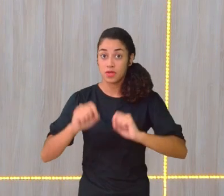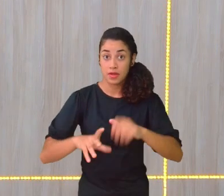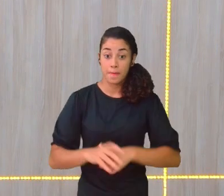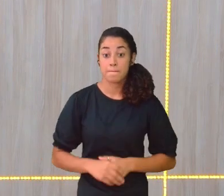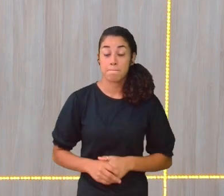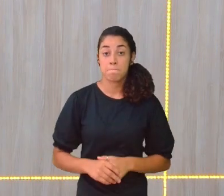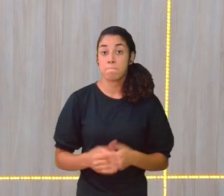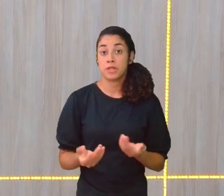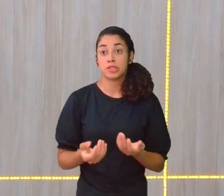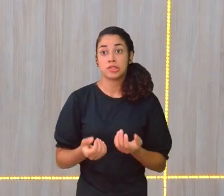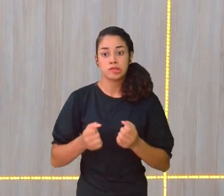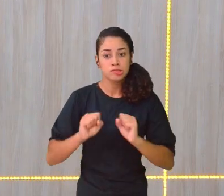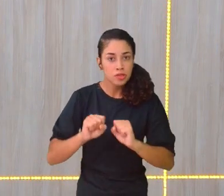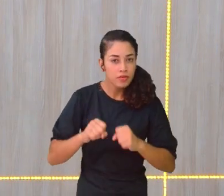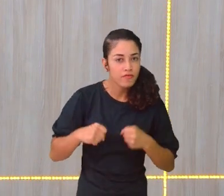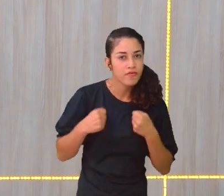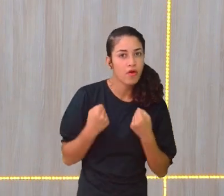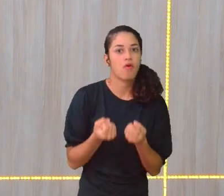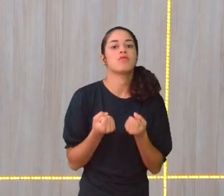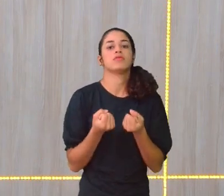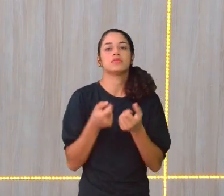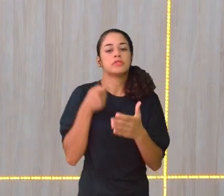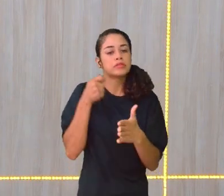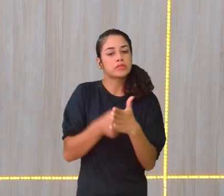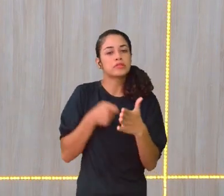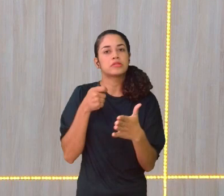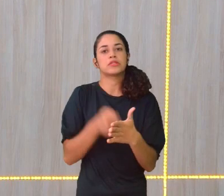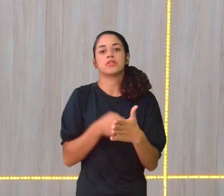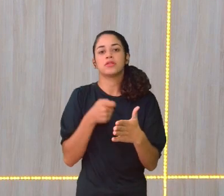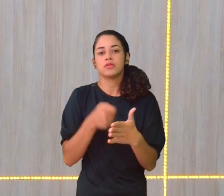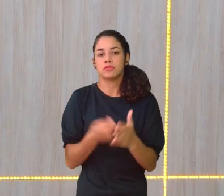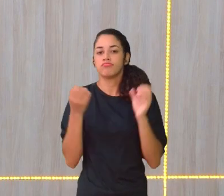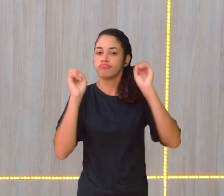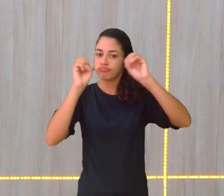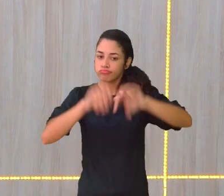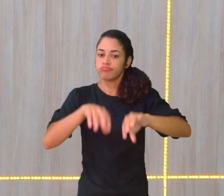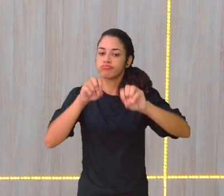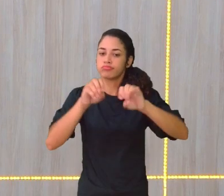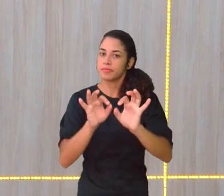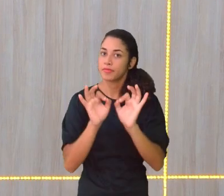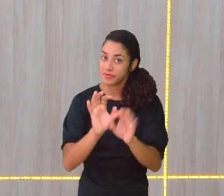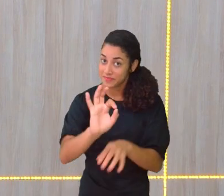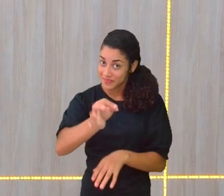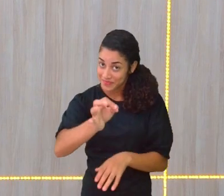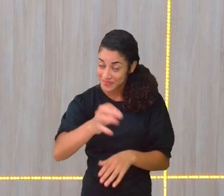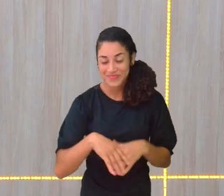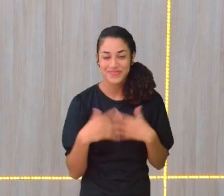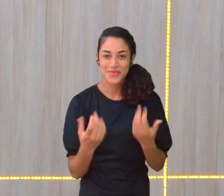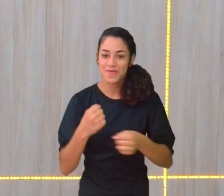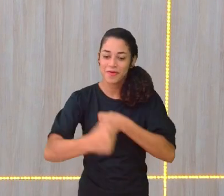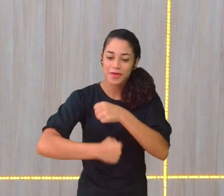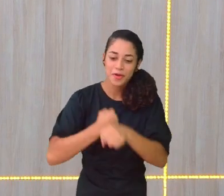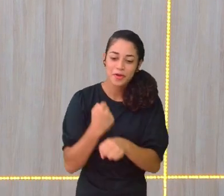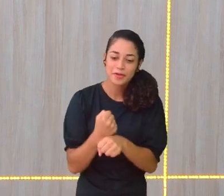tempo todo assim lutando para que ela esteja sendo inserida, Alunos e alunas, o ano